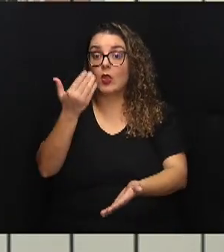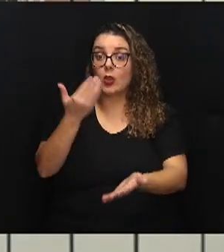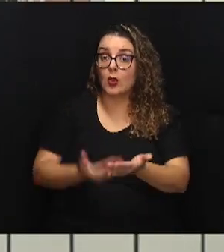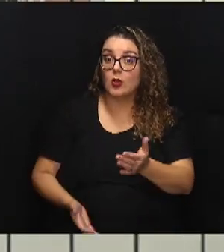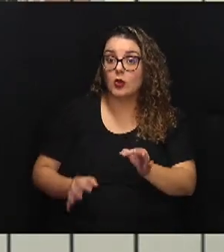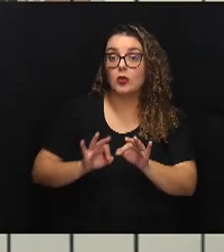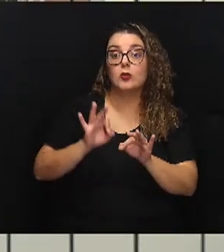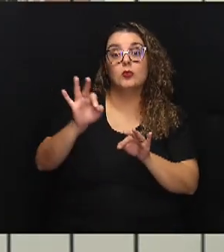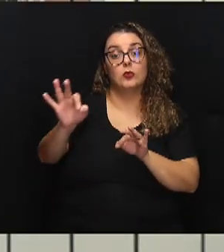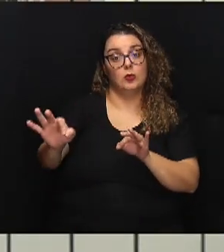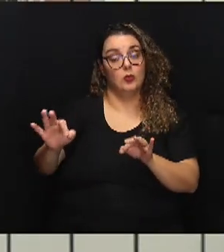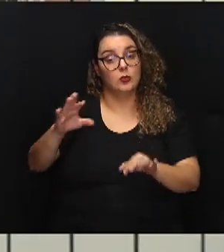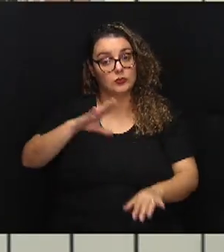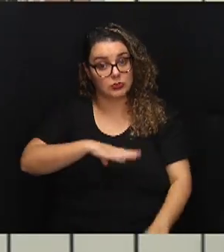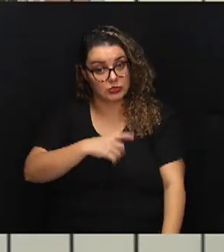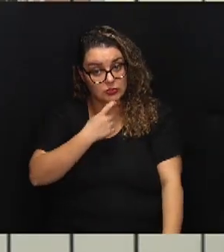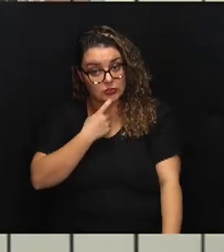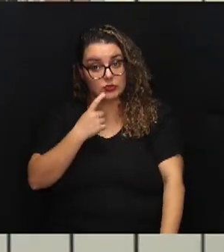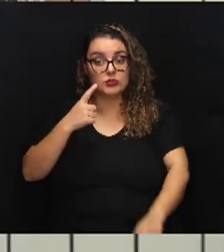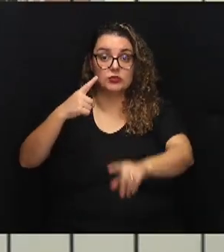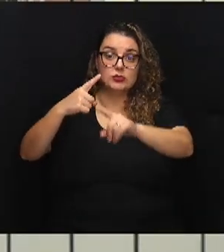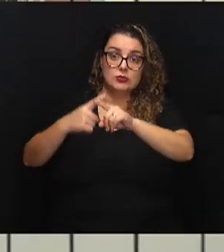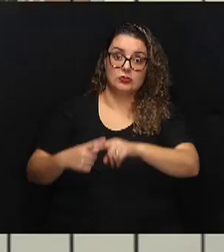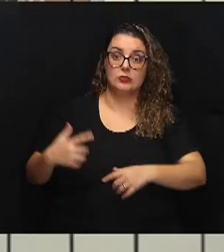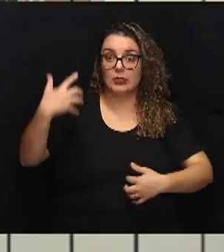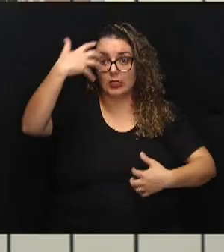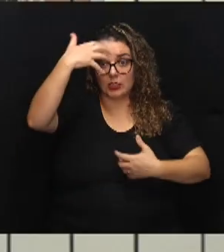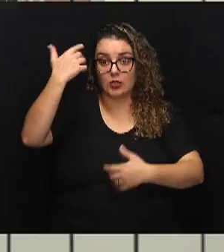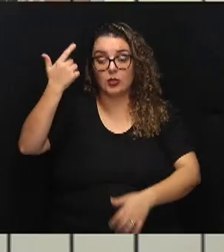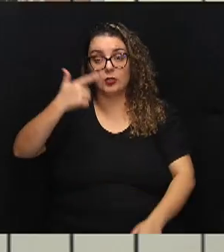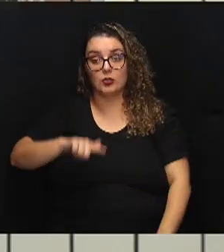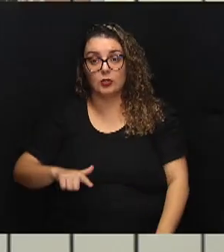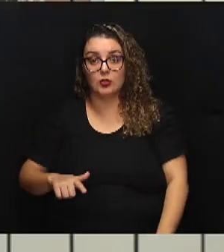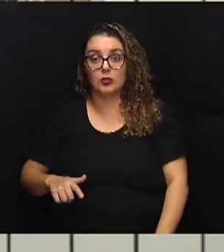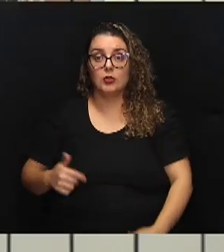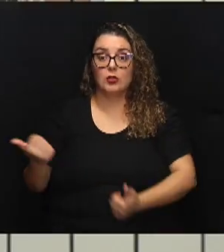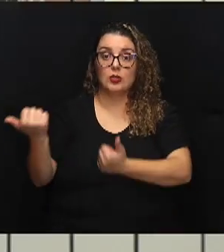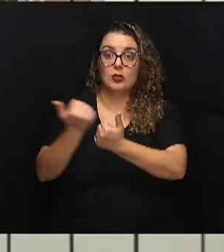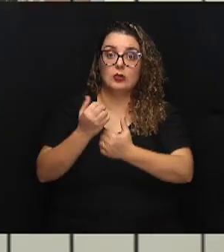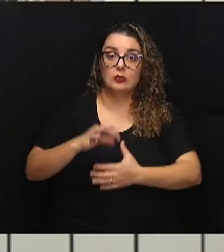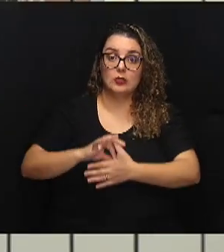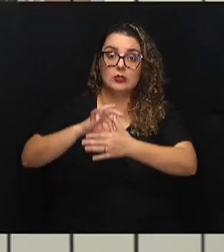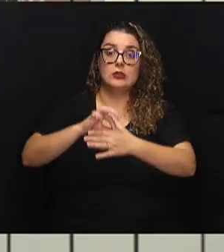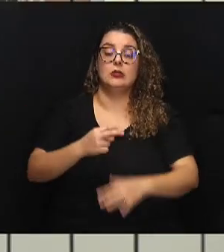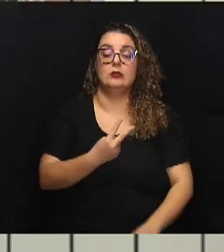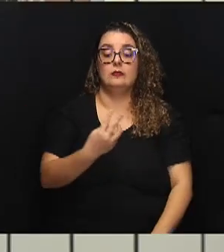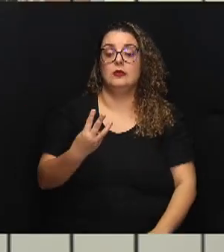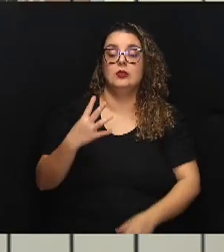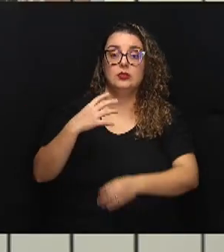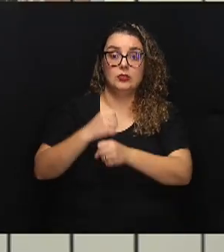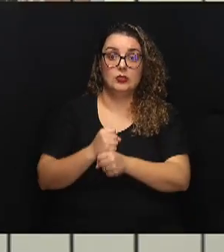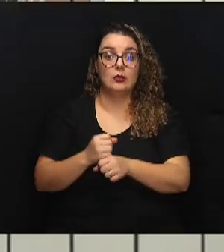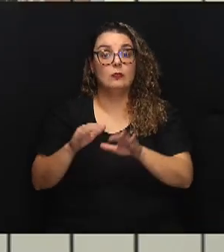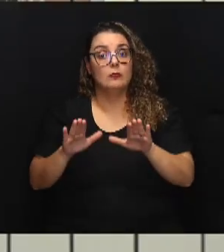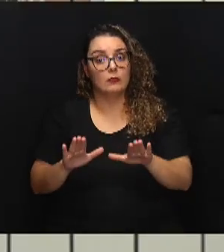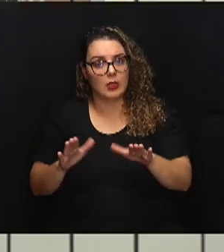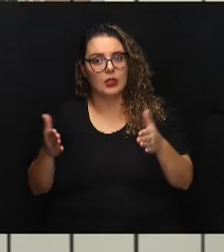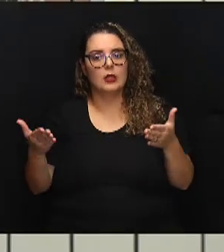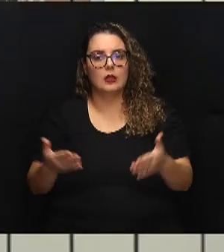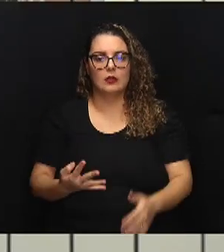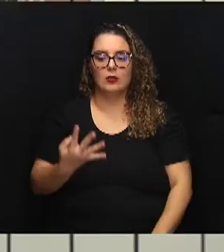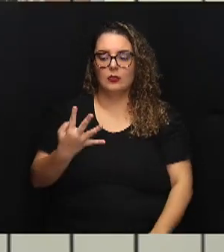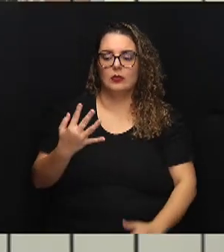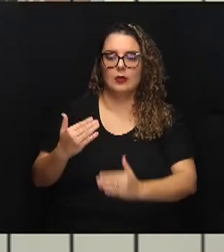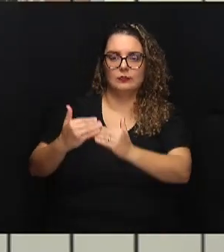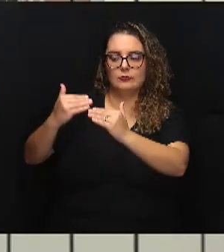fora de casa da Ponte na competição. A Macaca segue na vice-liderança, tem 23 pontos, mas agora 4 atrás